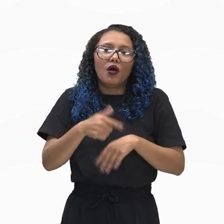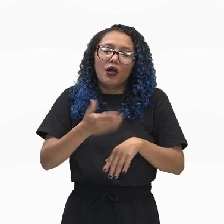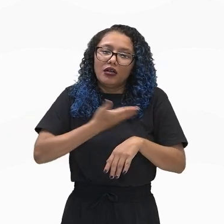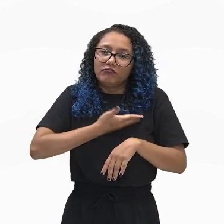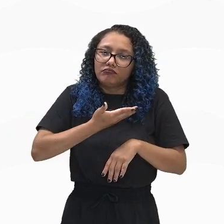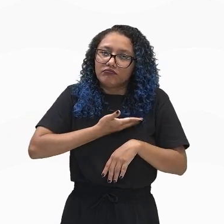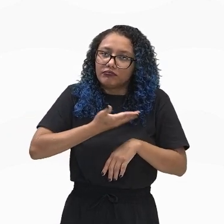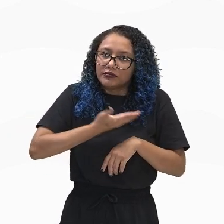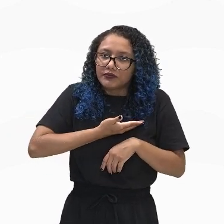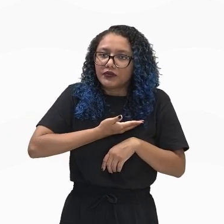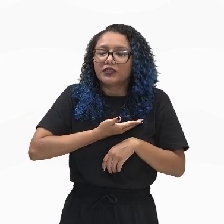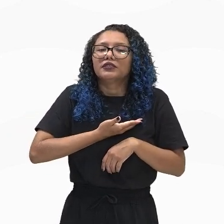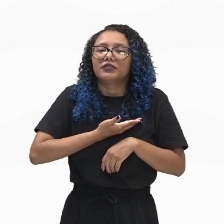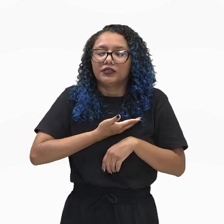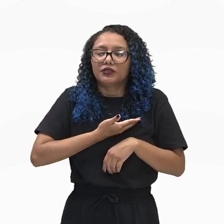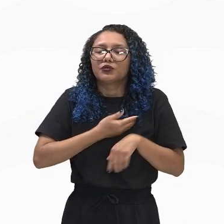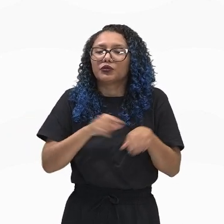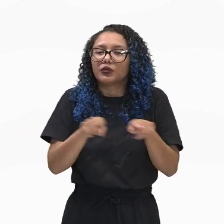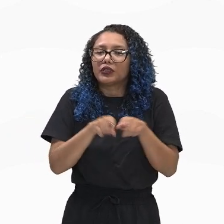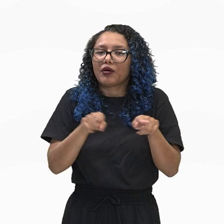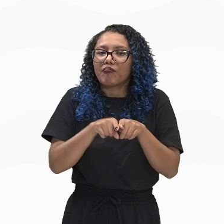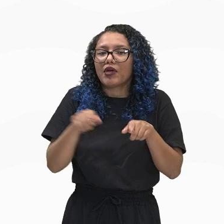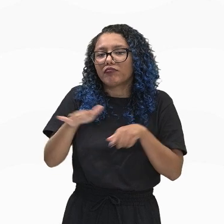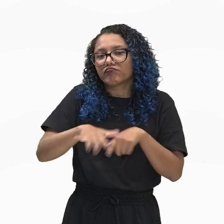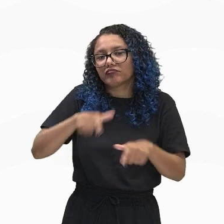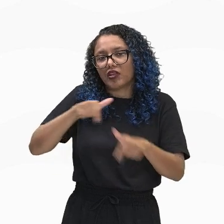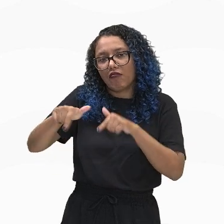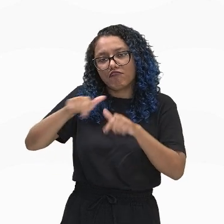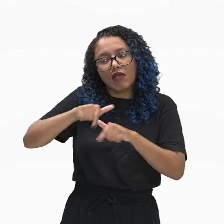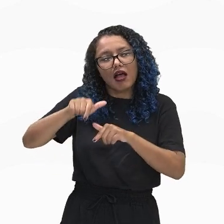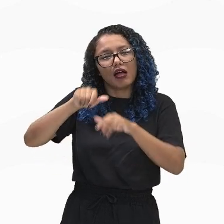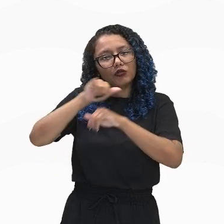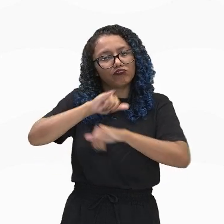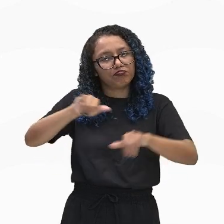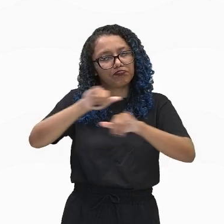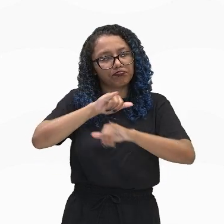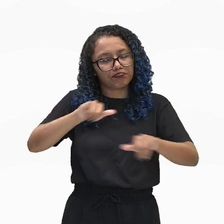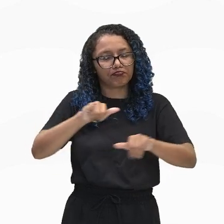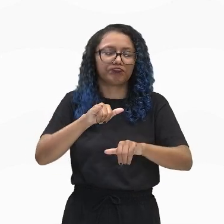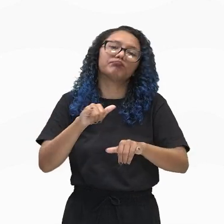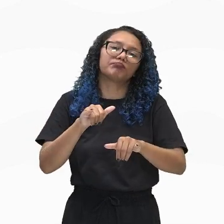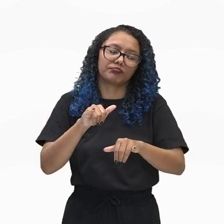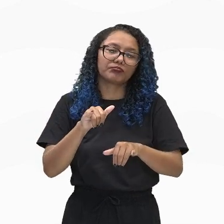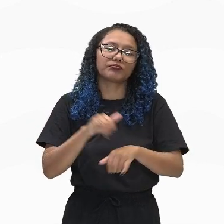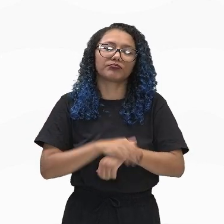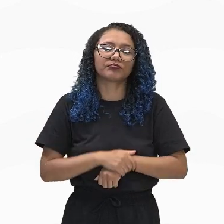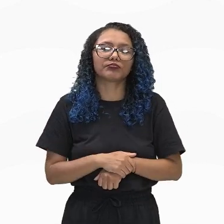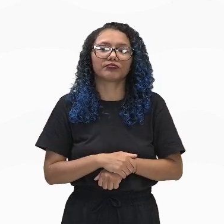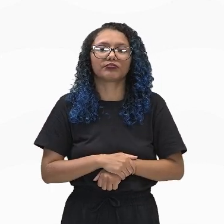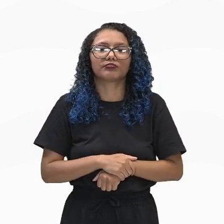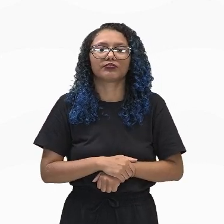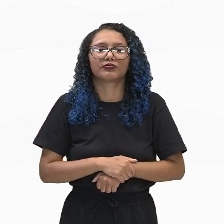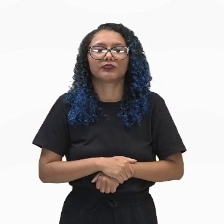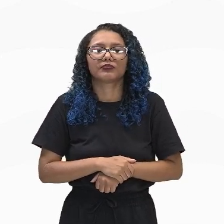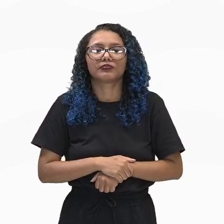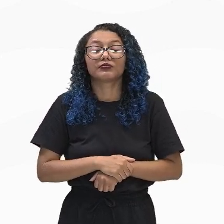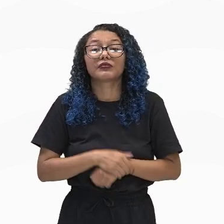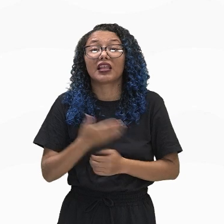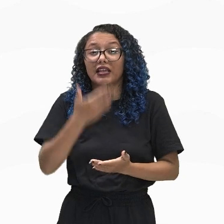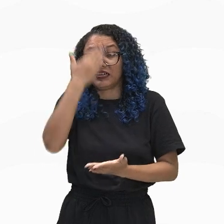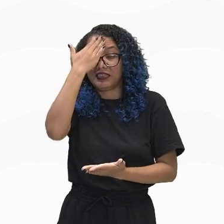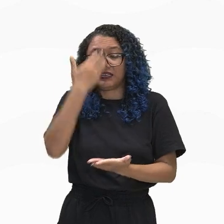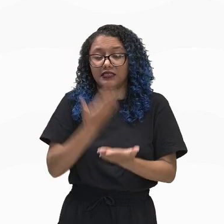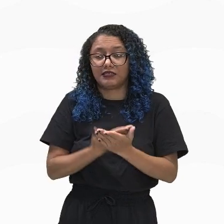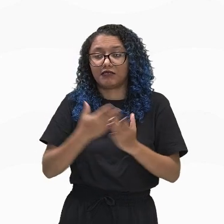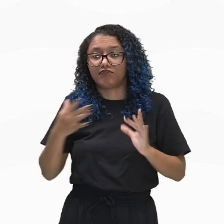amigos, no nosso círculo de trabalho e depois nas propagandas. São crenças que estão atreladas à nossa cultura